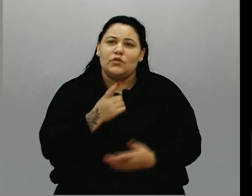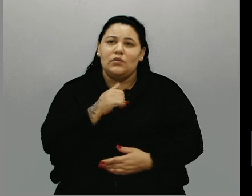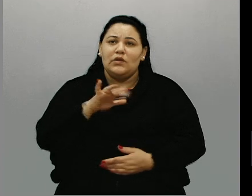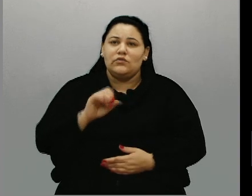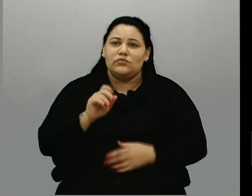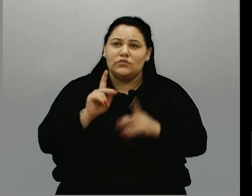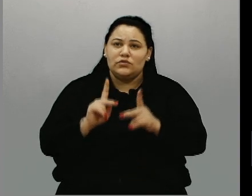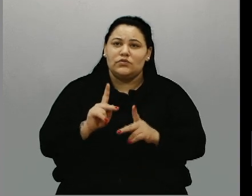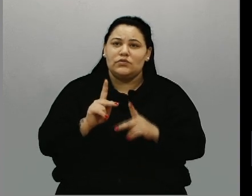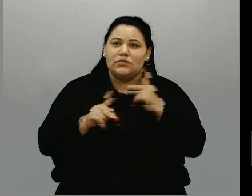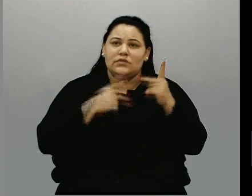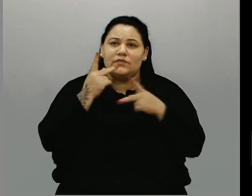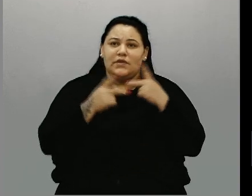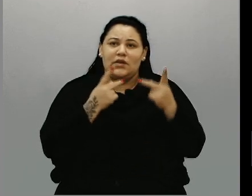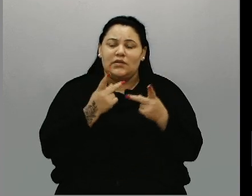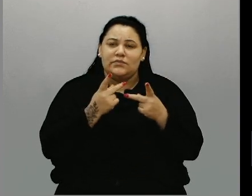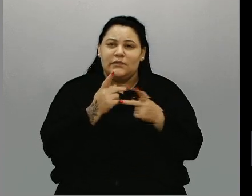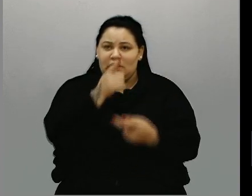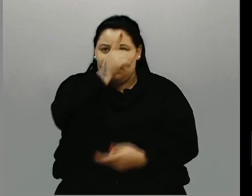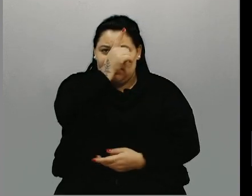país fora da Europa.